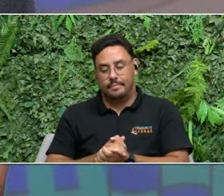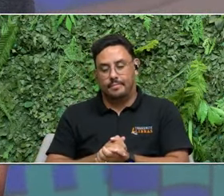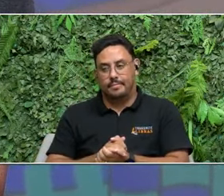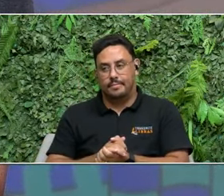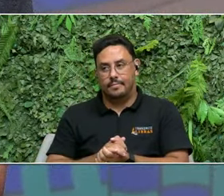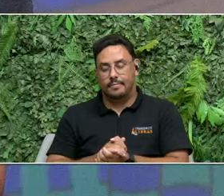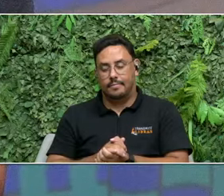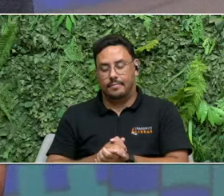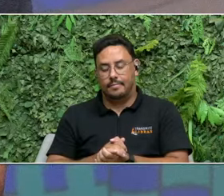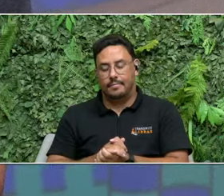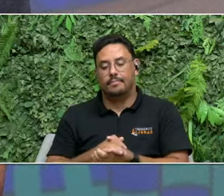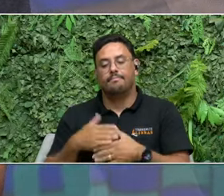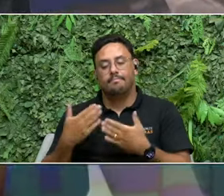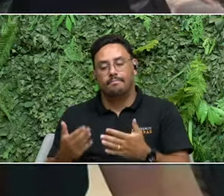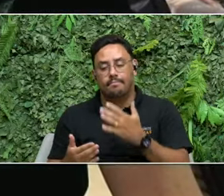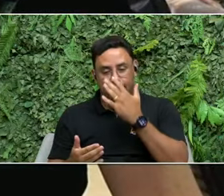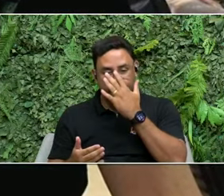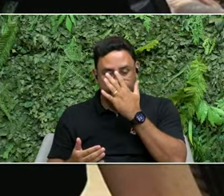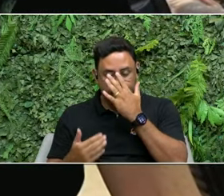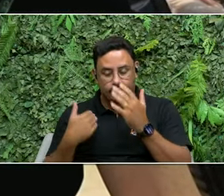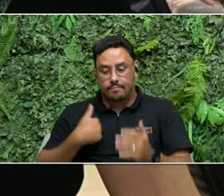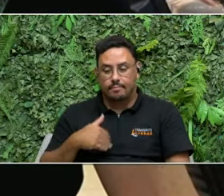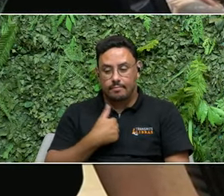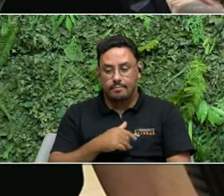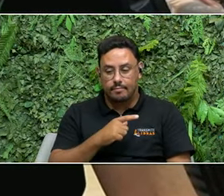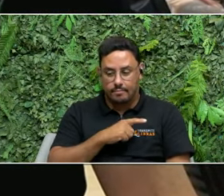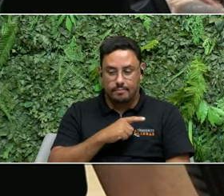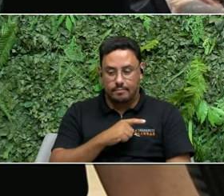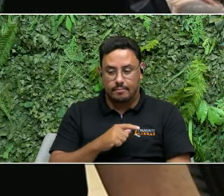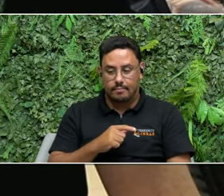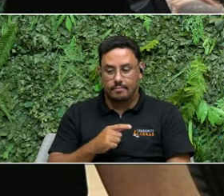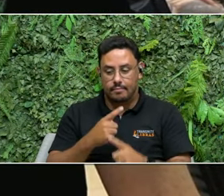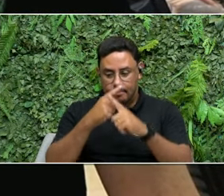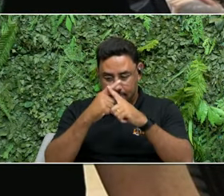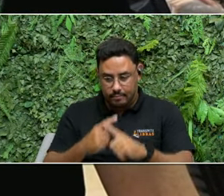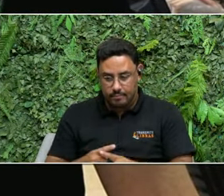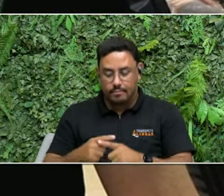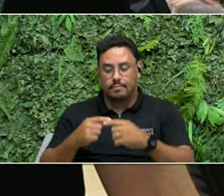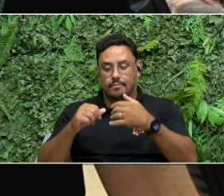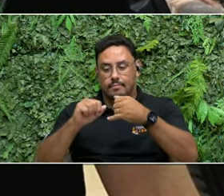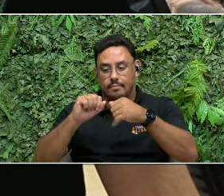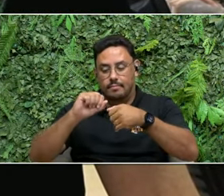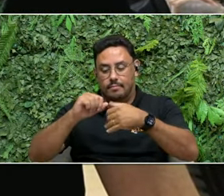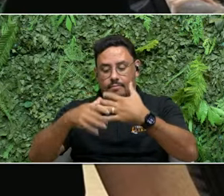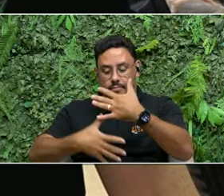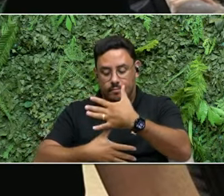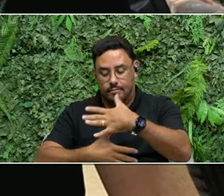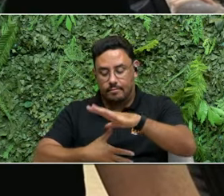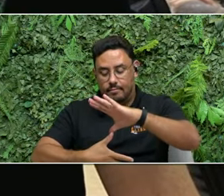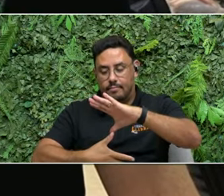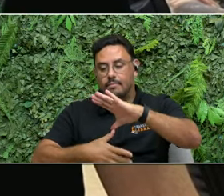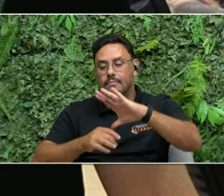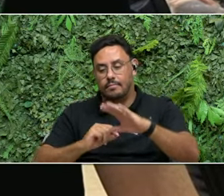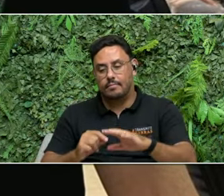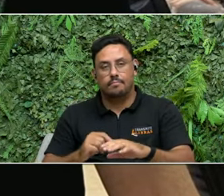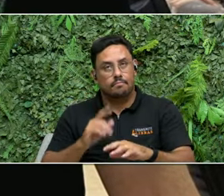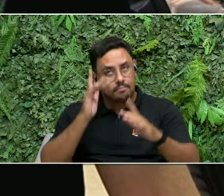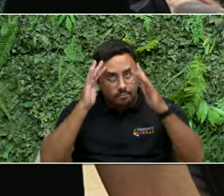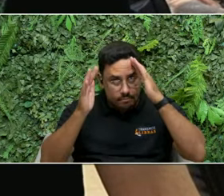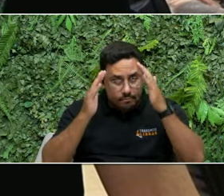clássico Ô Bob o Atlético tem Libertadores né assim não não dá para pensar o o no